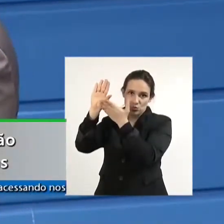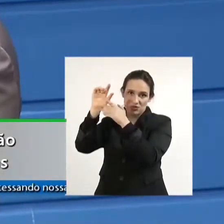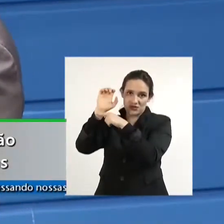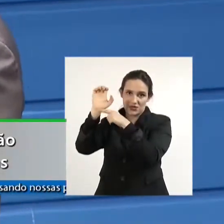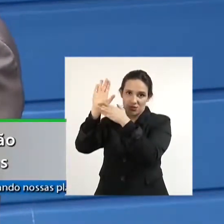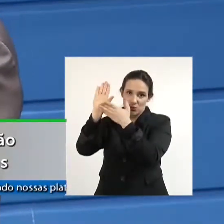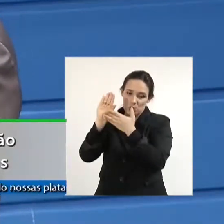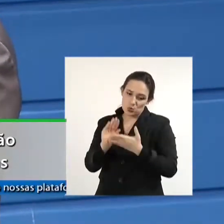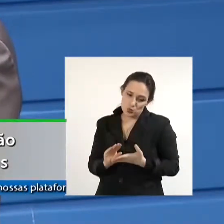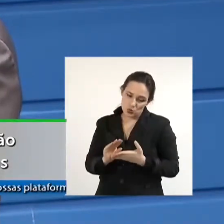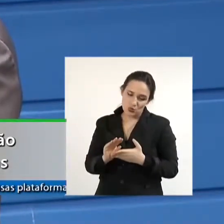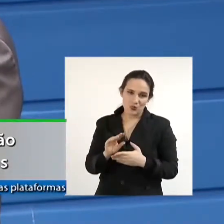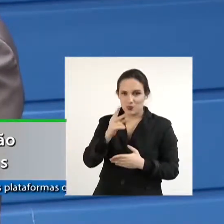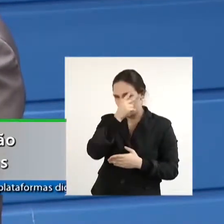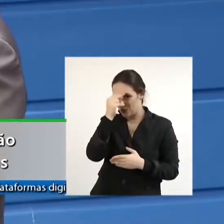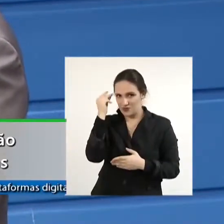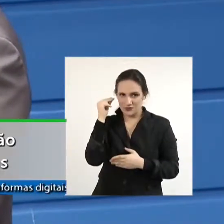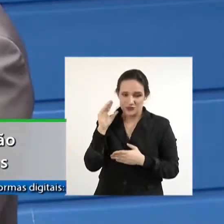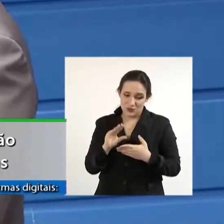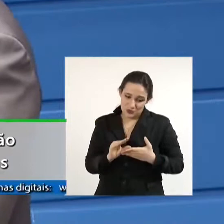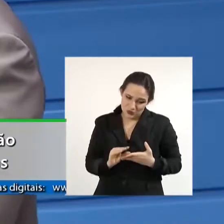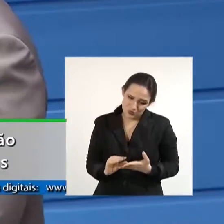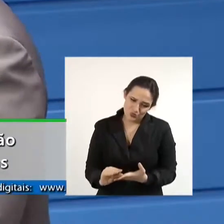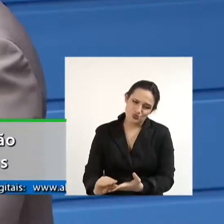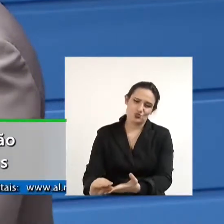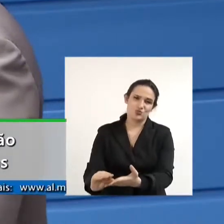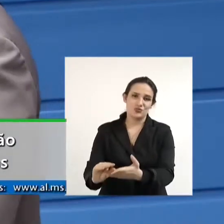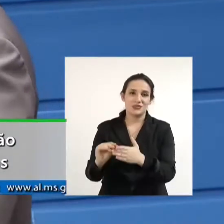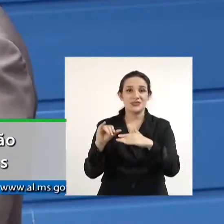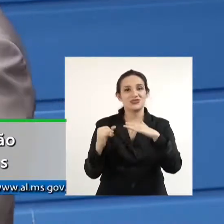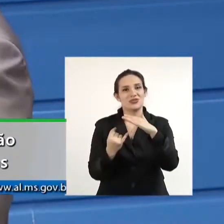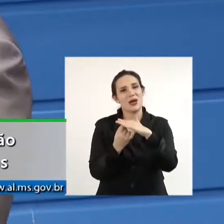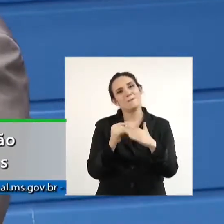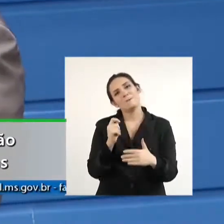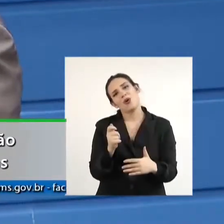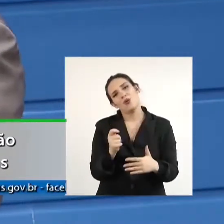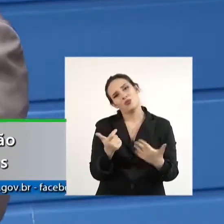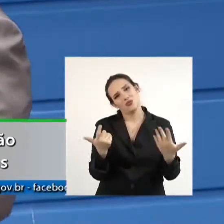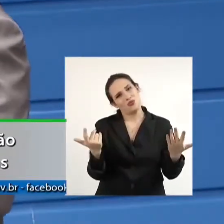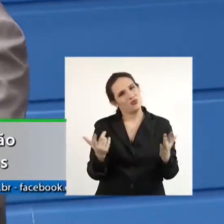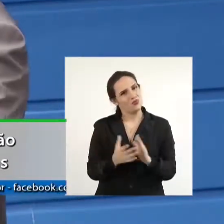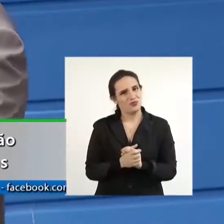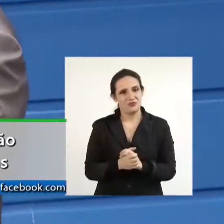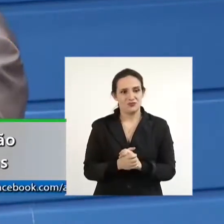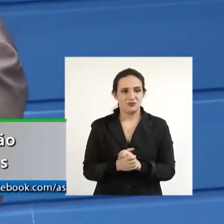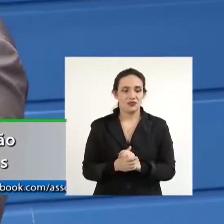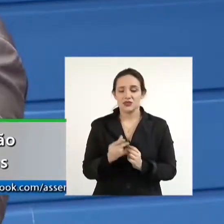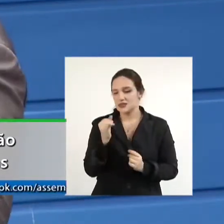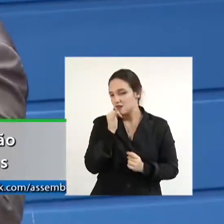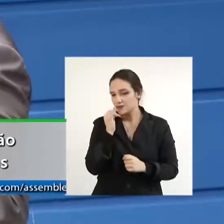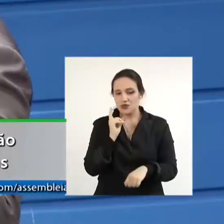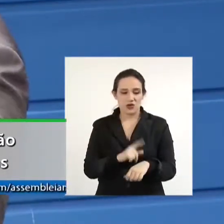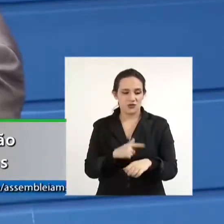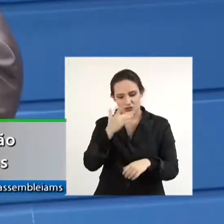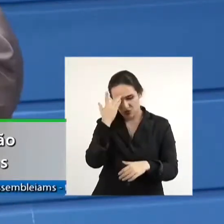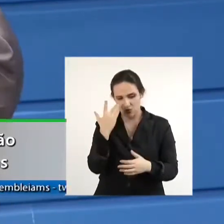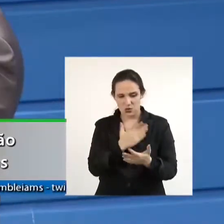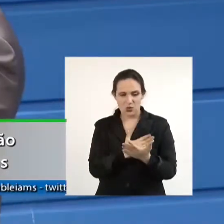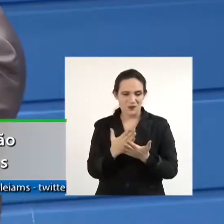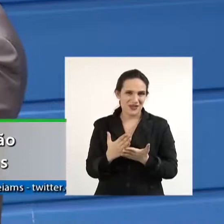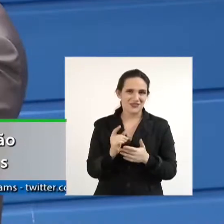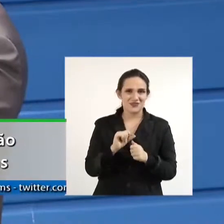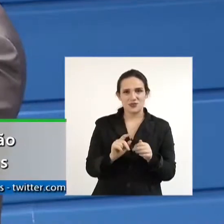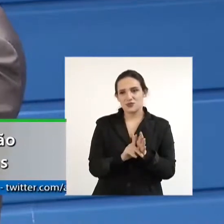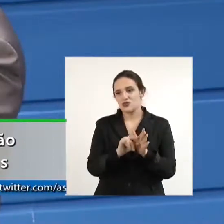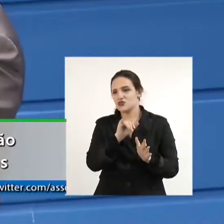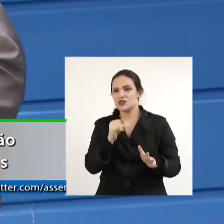quem sofre? É as entidades. Obviamente que quando as pessoas começam um projeto, deputado professor Rinaldo, eles sonham muita coisa. Esse projeto vai